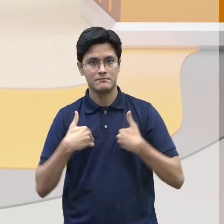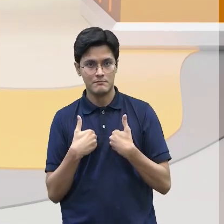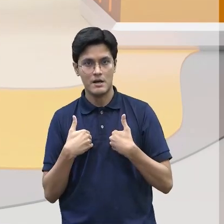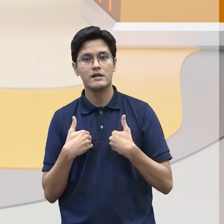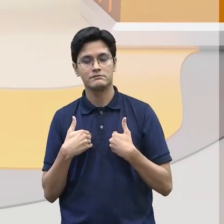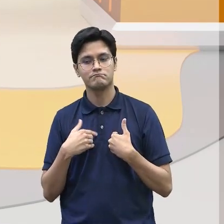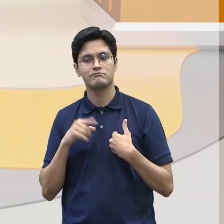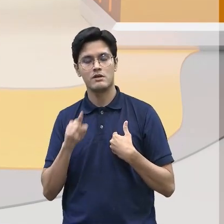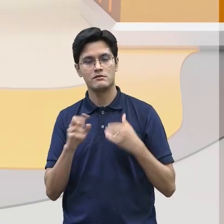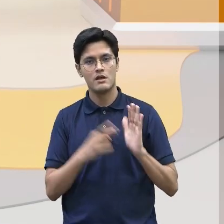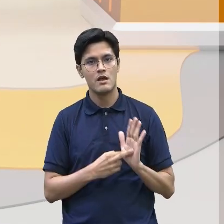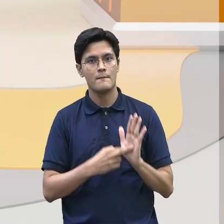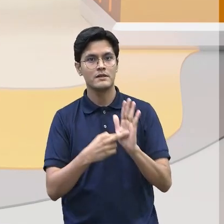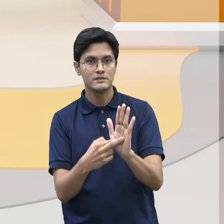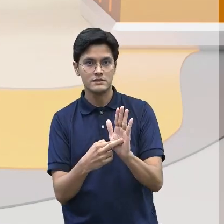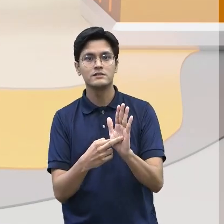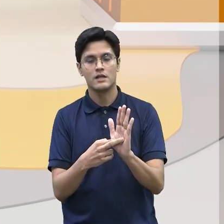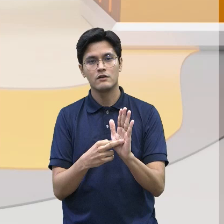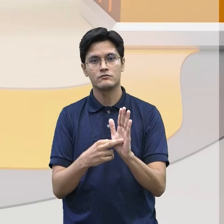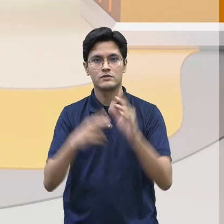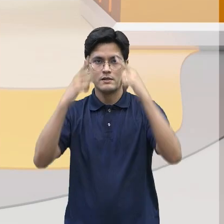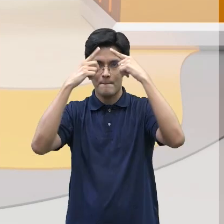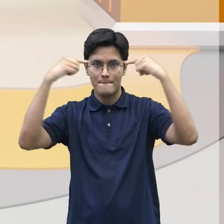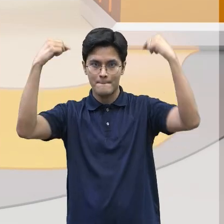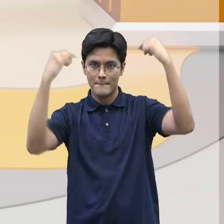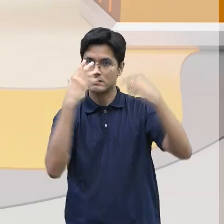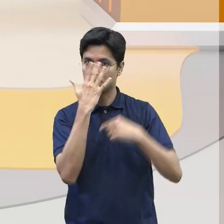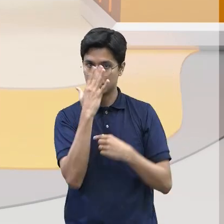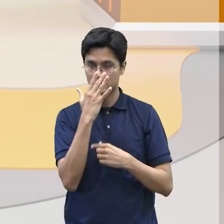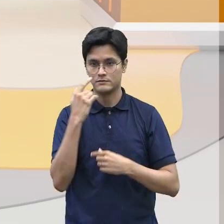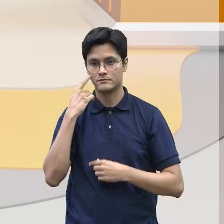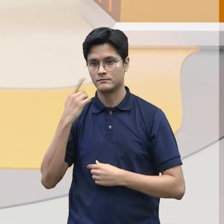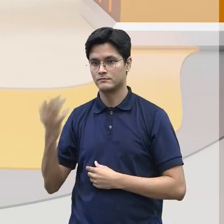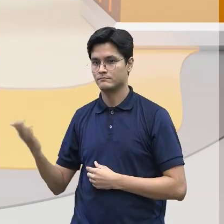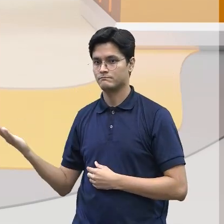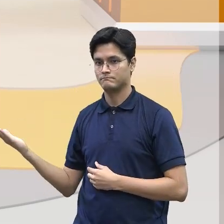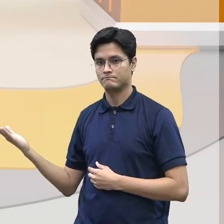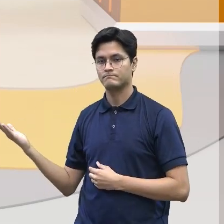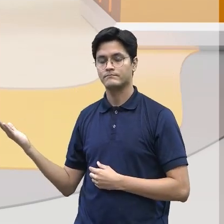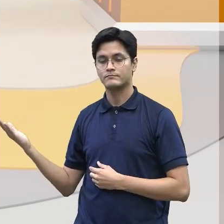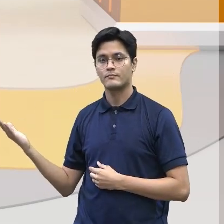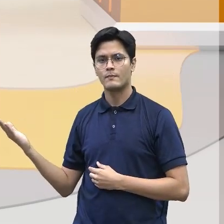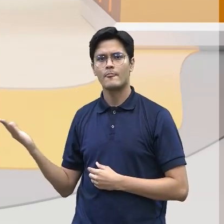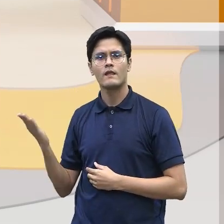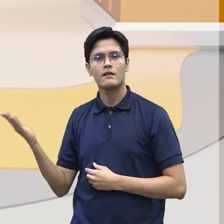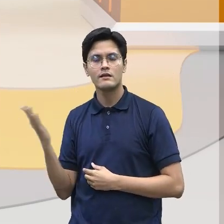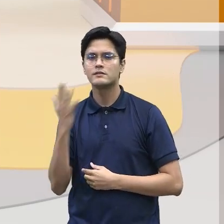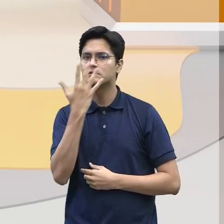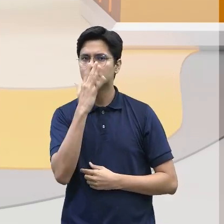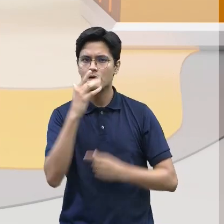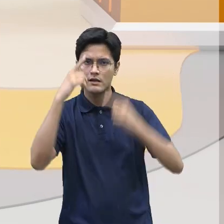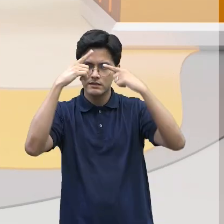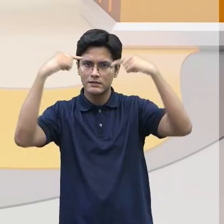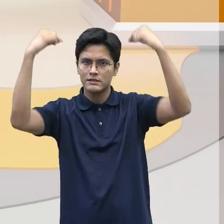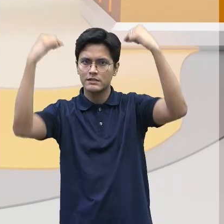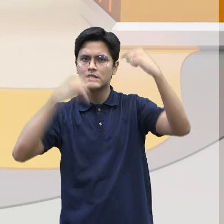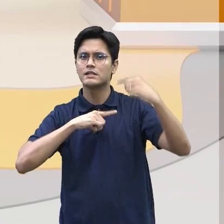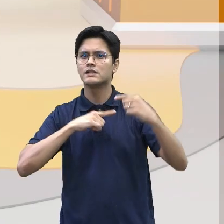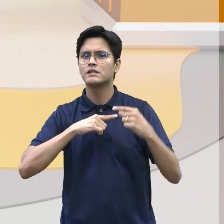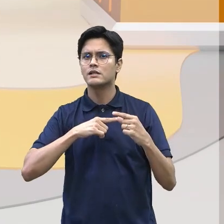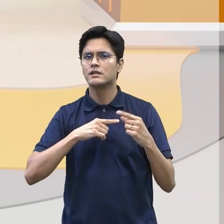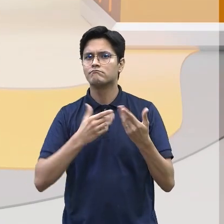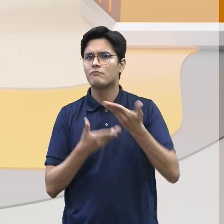eram representados por essas máscaras. A intenção é que essas máscaras pudessem ter um